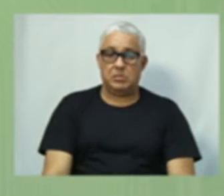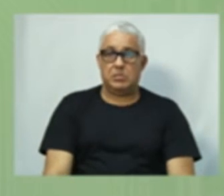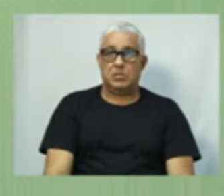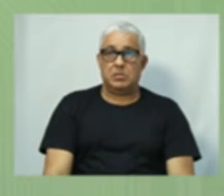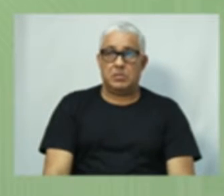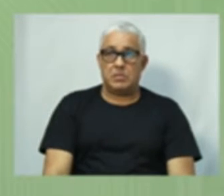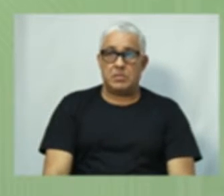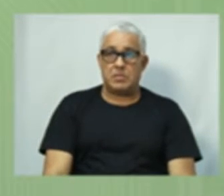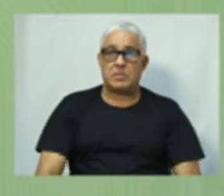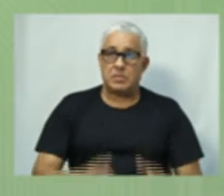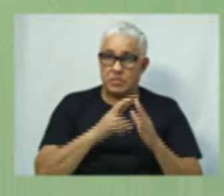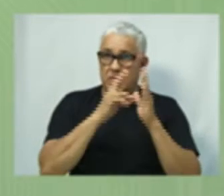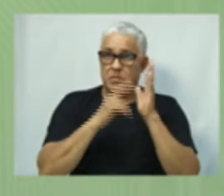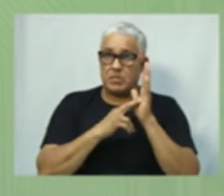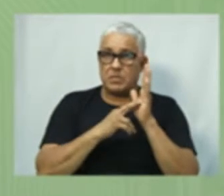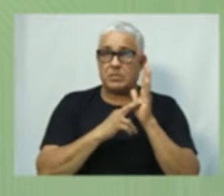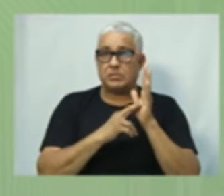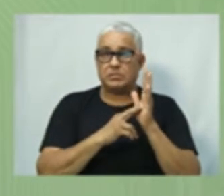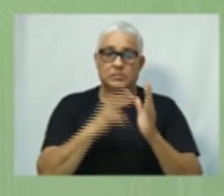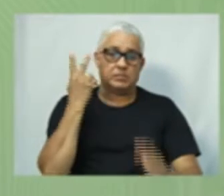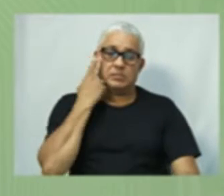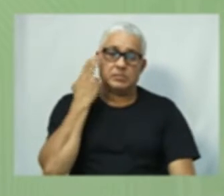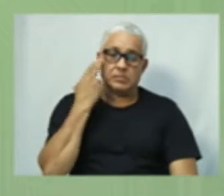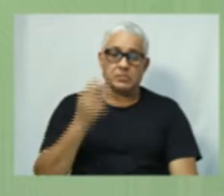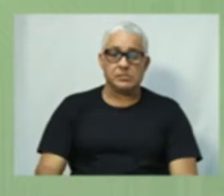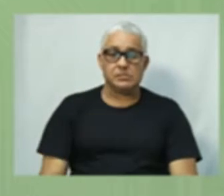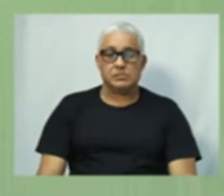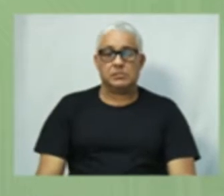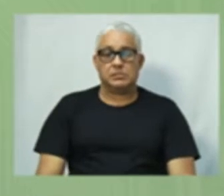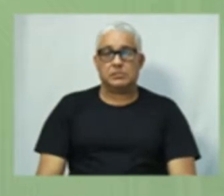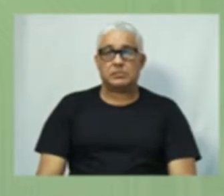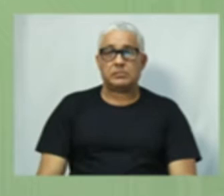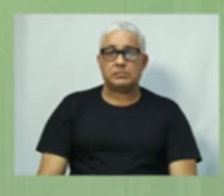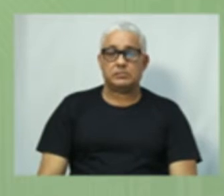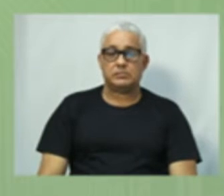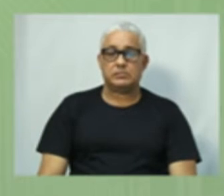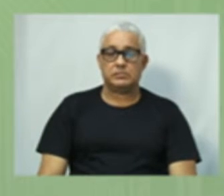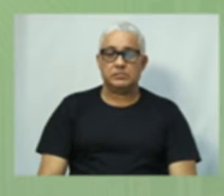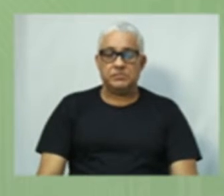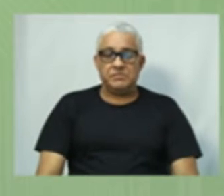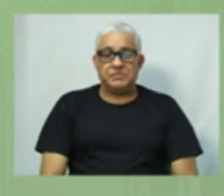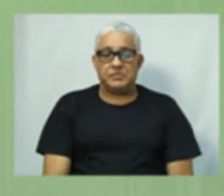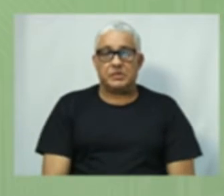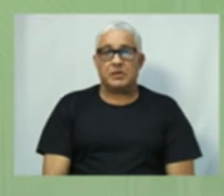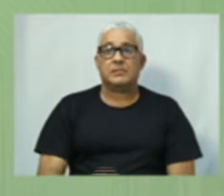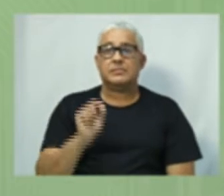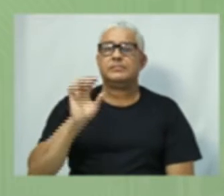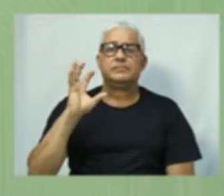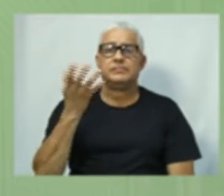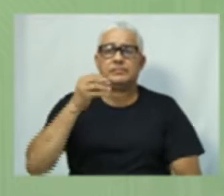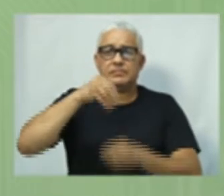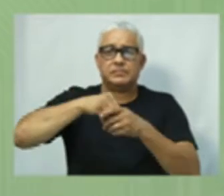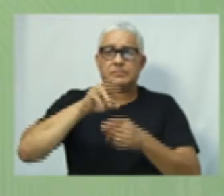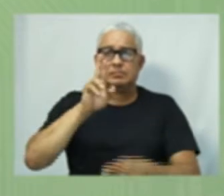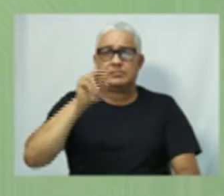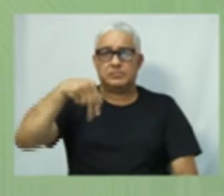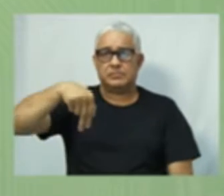do regime normal, ok? Então vamos passar para o nosso regime normal. O que acontece no regime